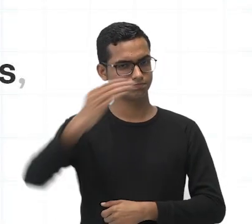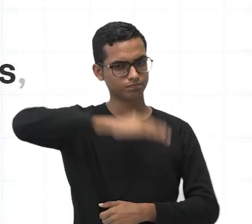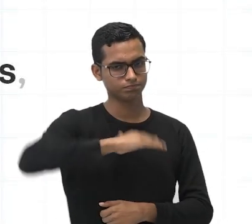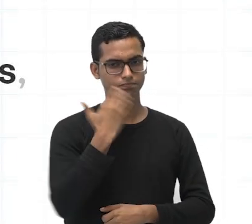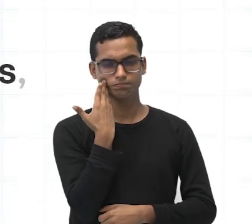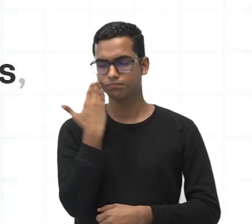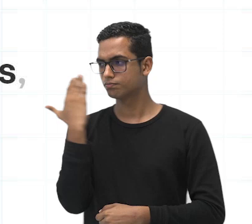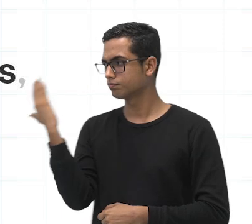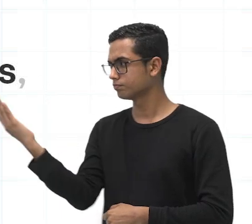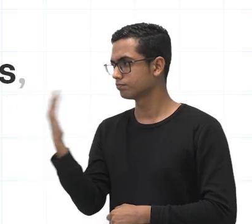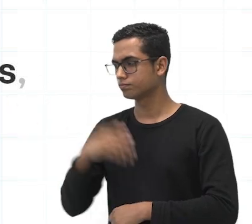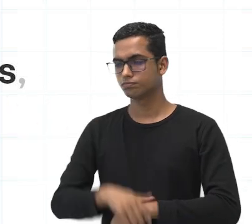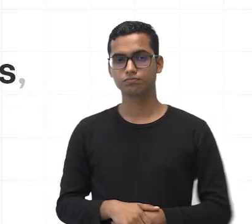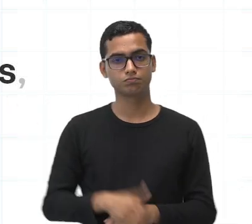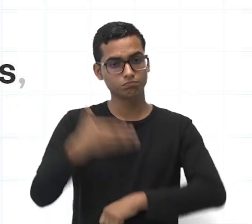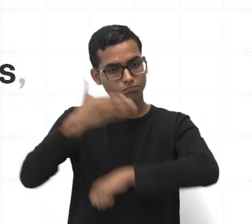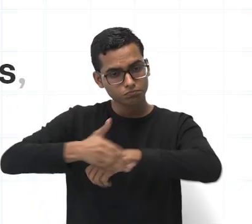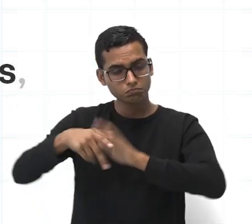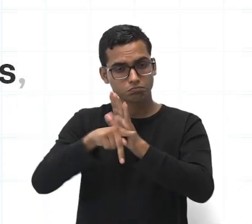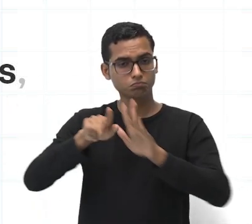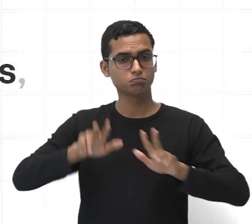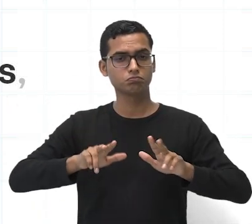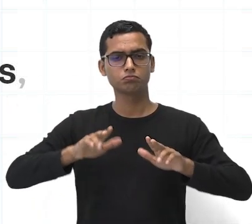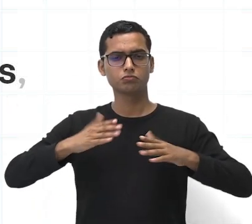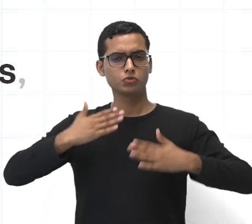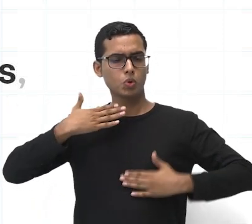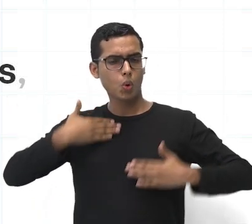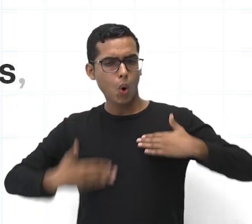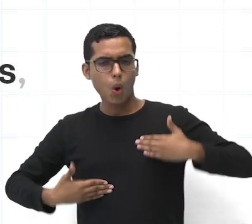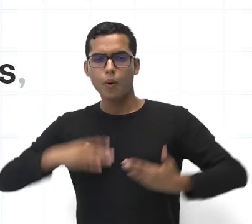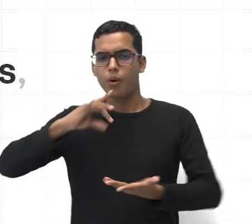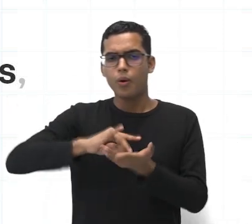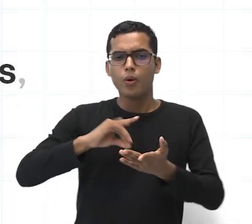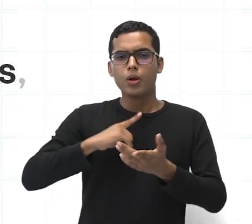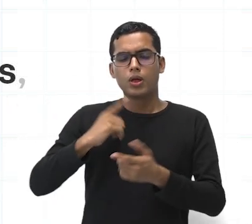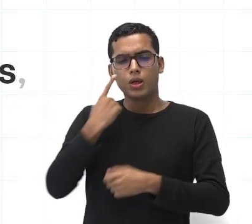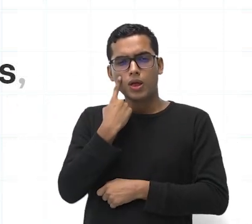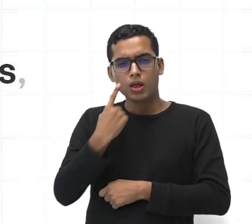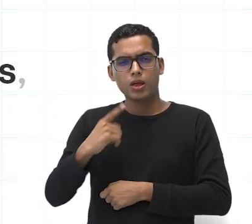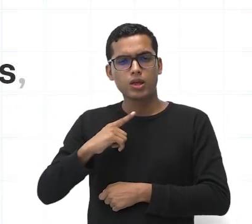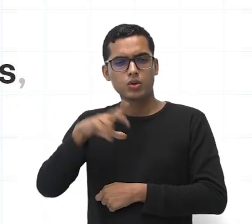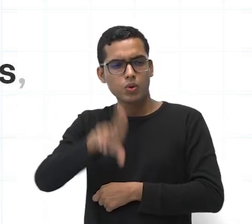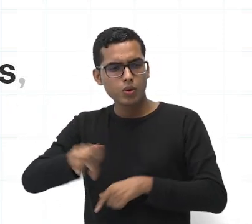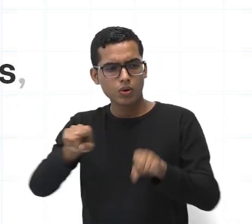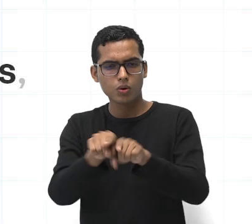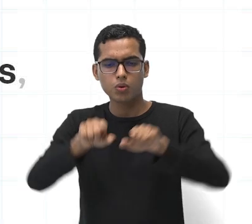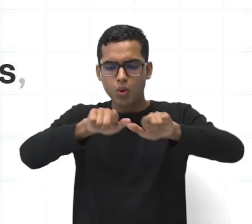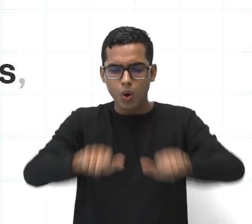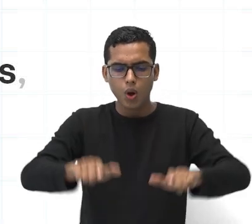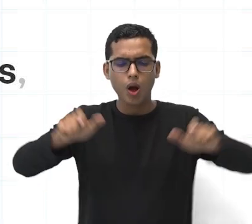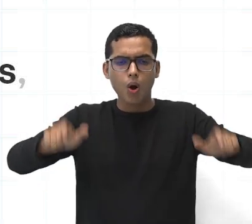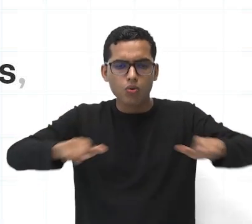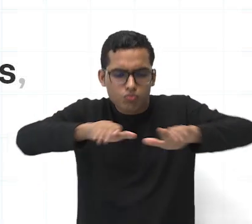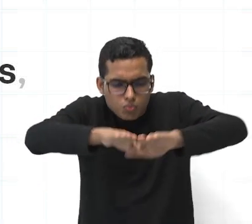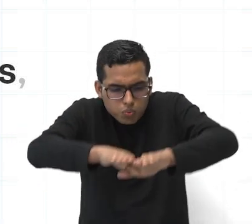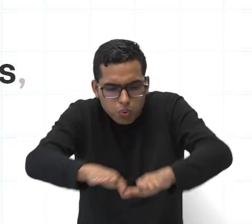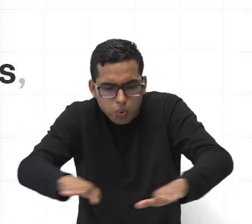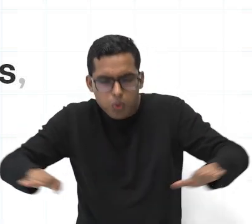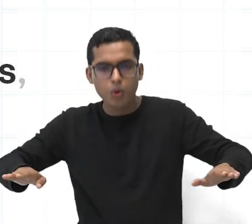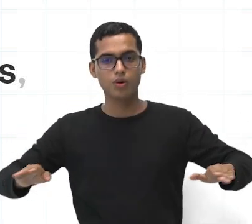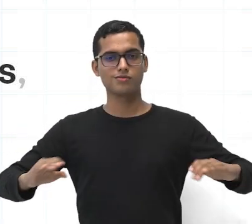Então, olha só, essas práticas corporais são aquelas que exploram a paisagem de cimento, ou seja,